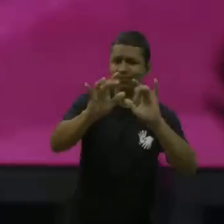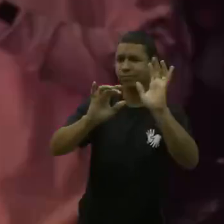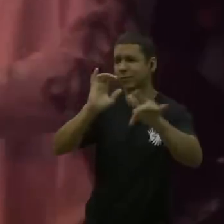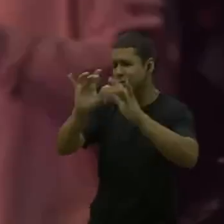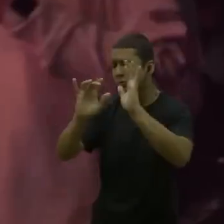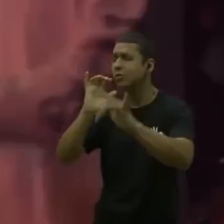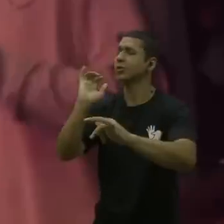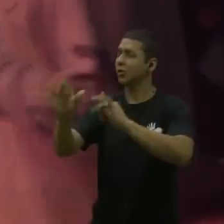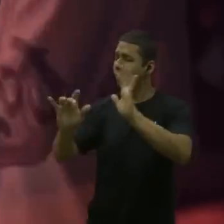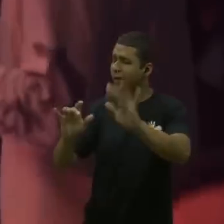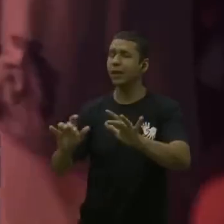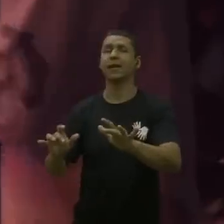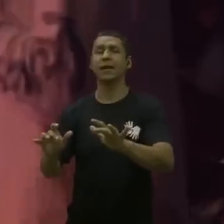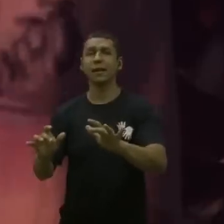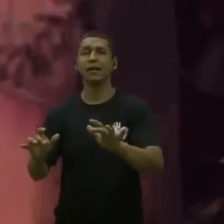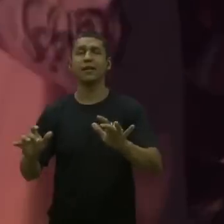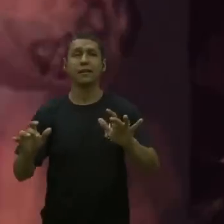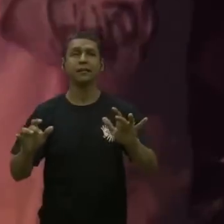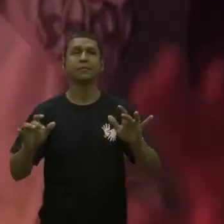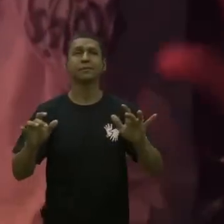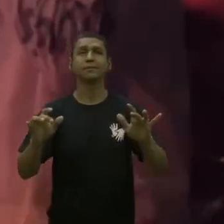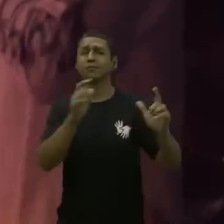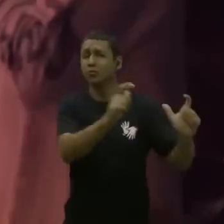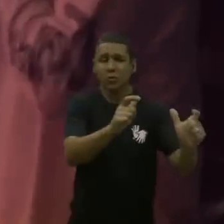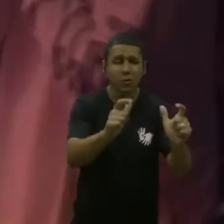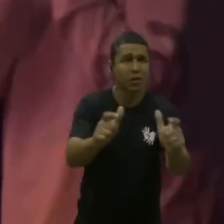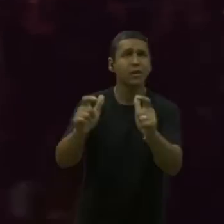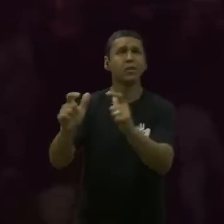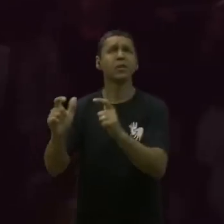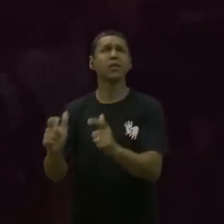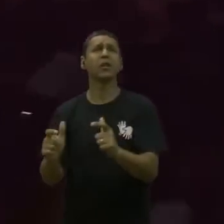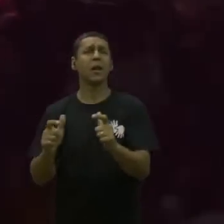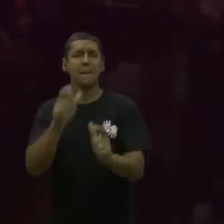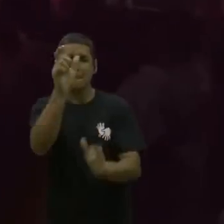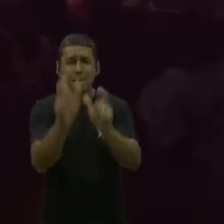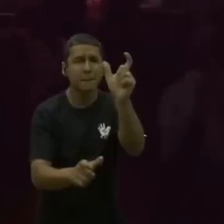o Espírito te tocar. Onde tiver